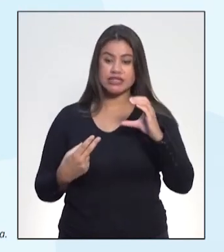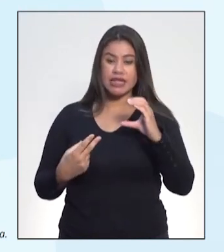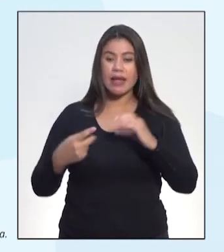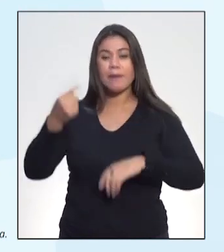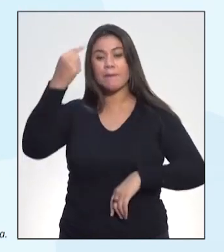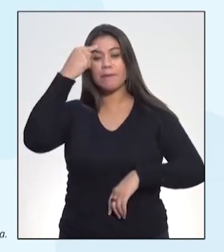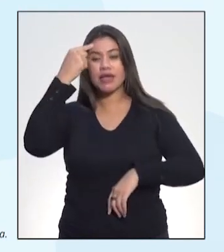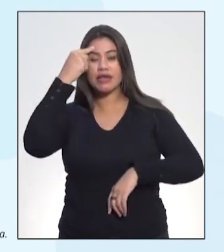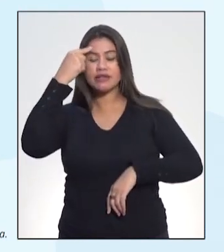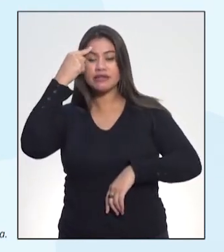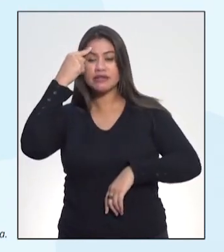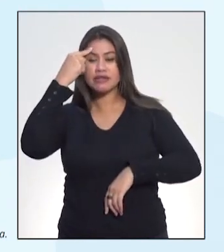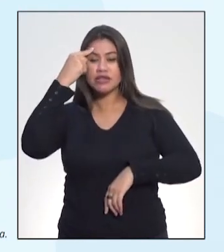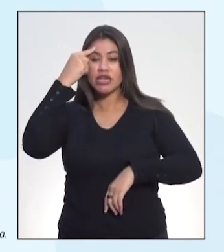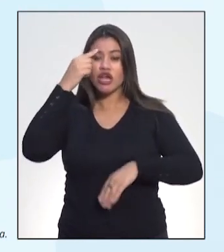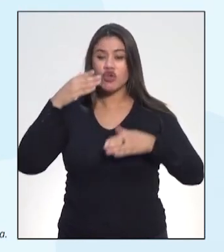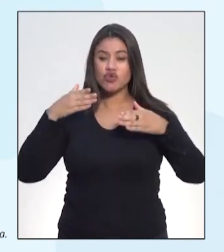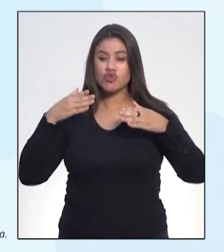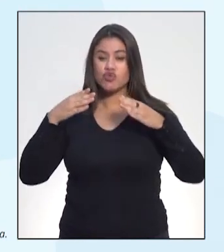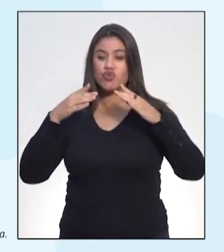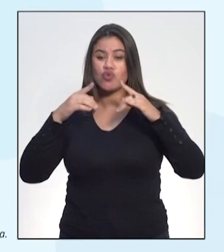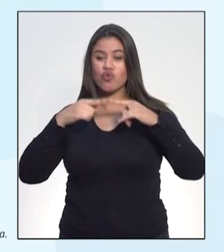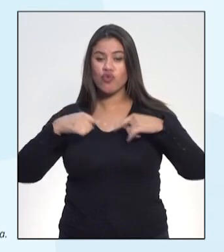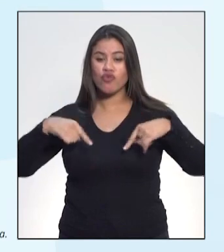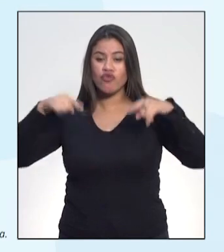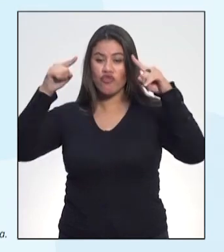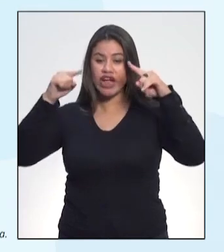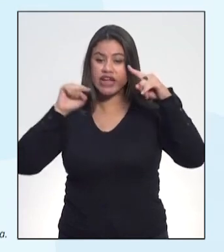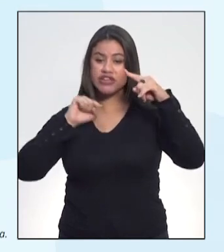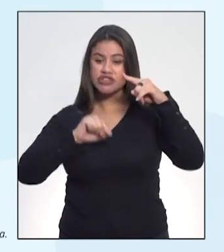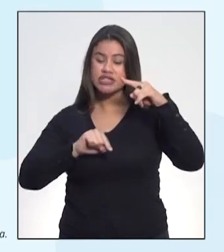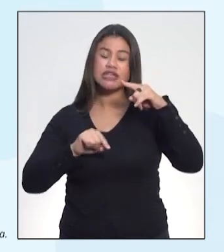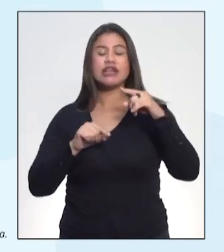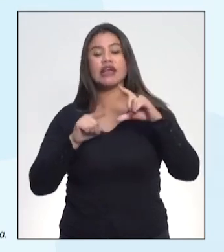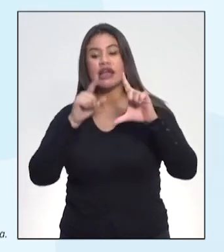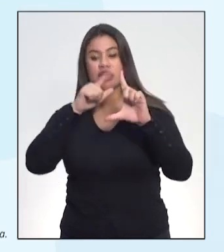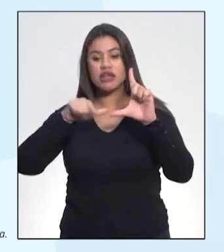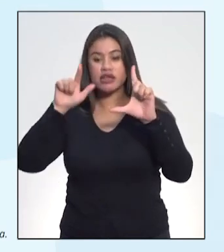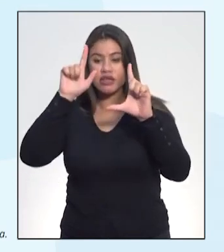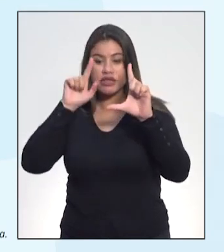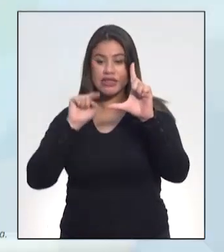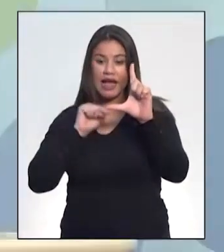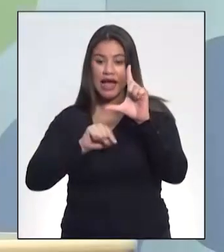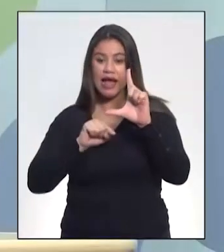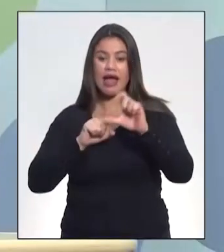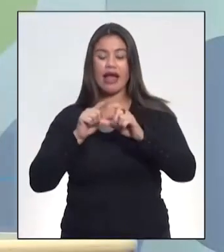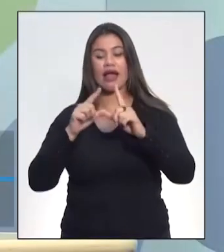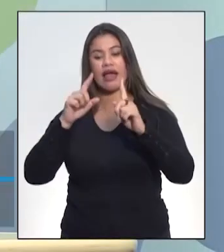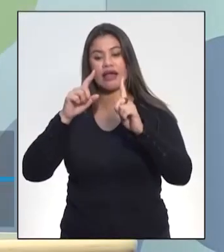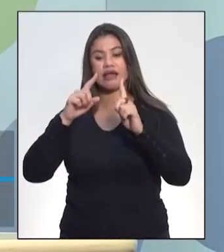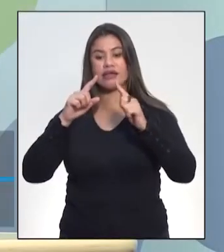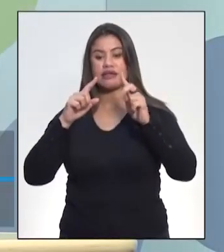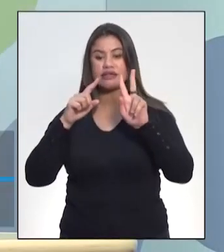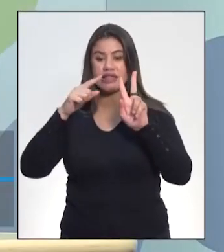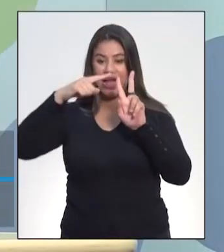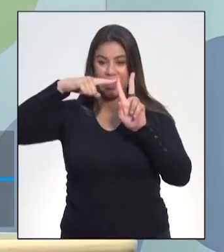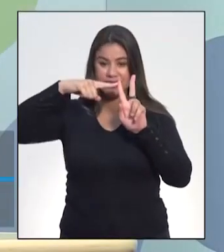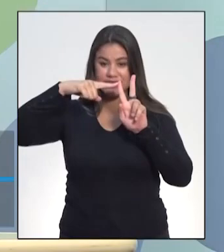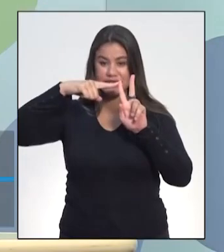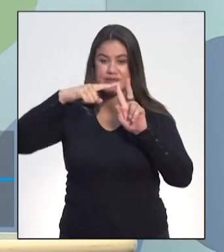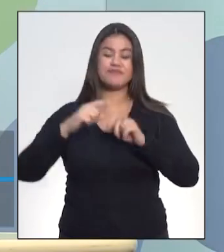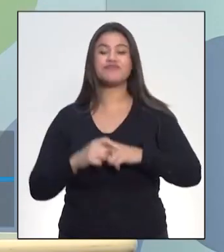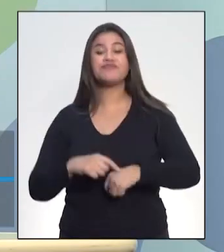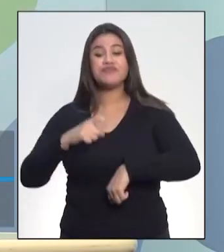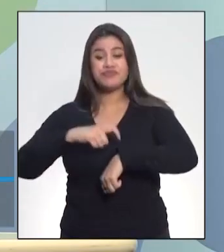no vértice e na raiz, mas só de observar você já consegue. Tá bom, professora Inês? Quanto tempo a gente tem para esse chat? Professora Roberta, nossos alunos terão